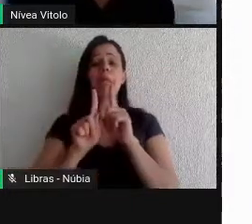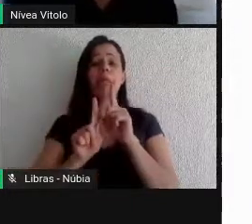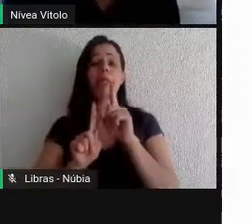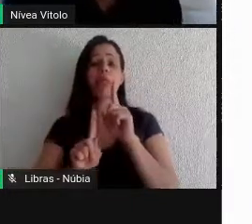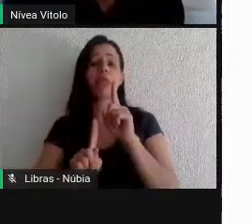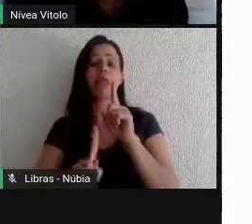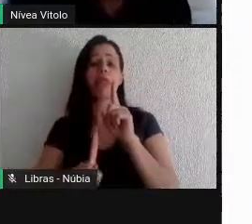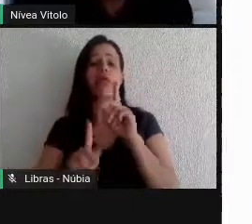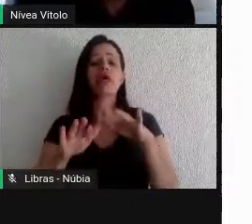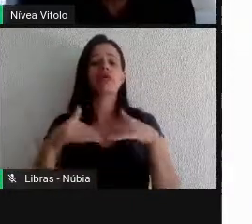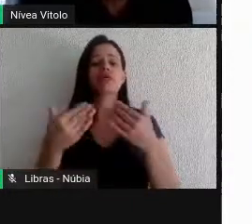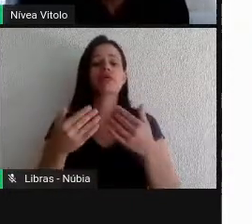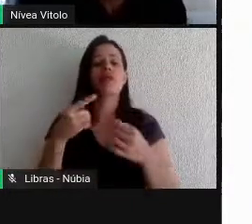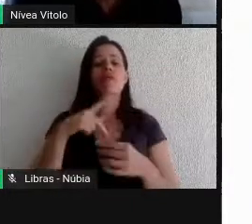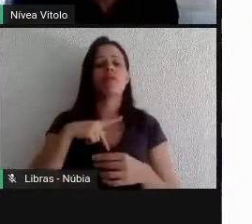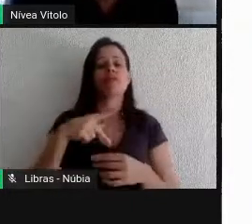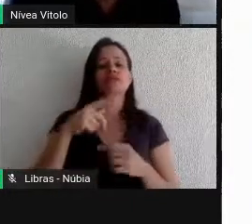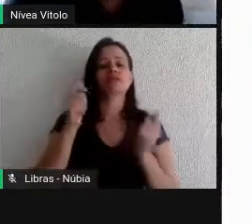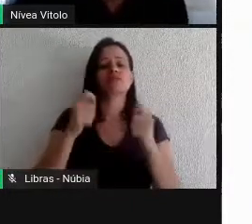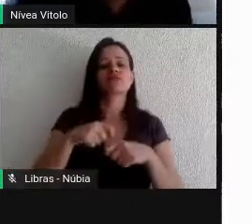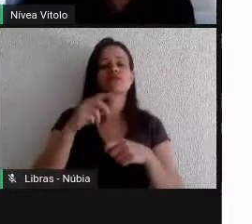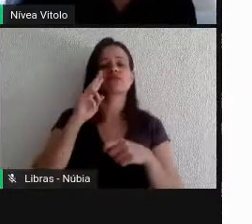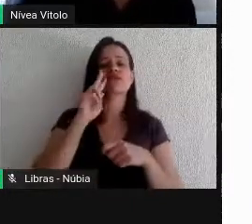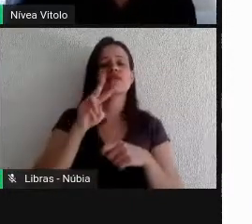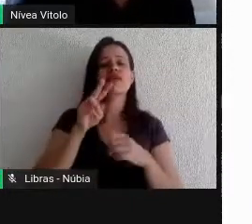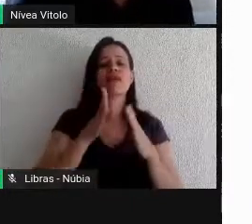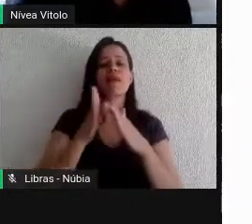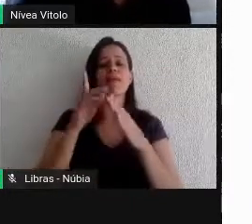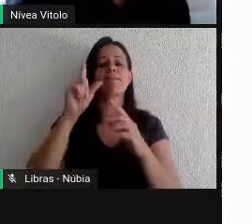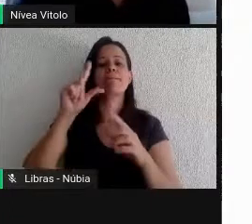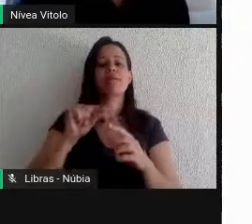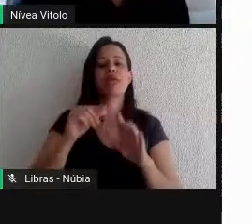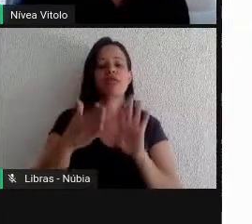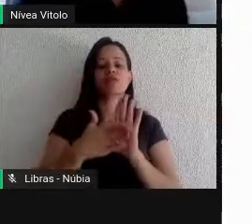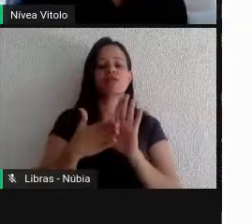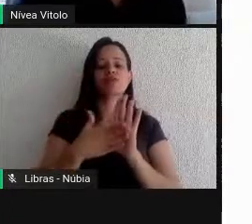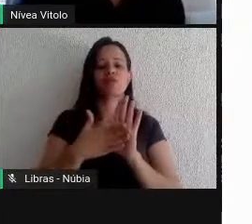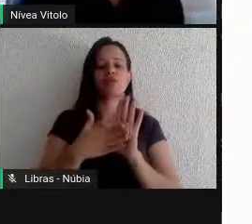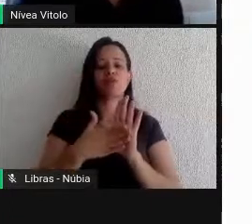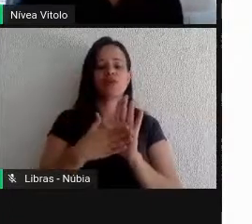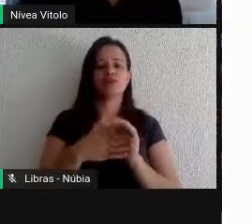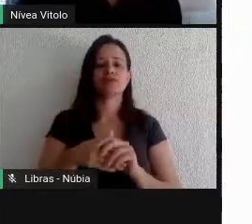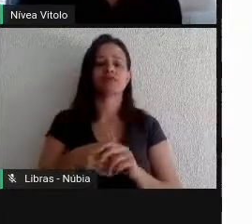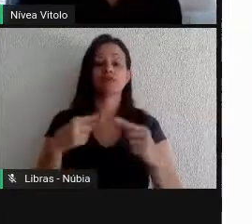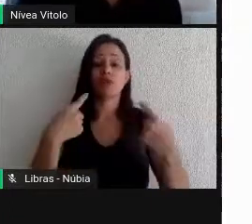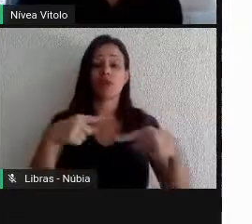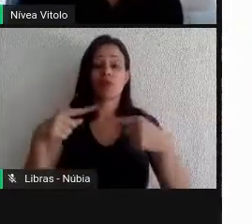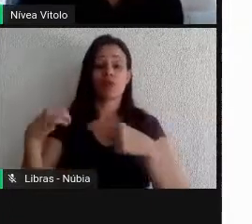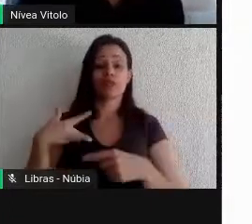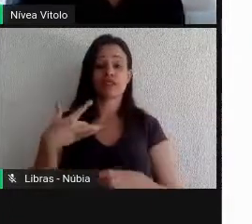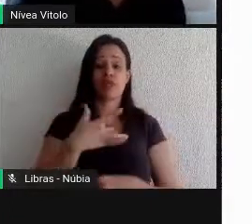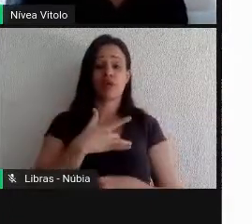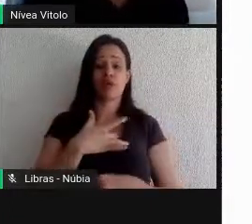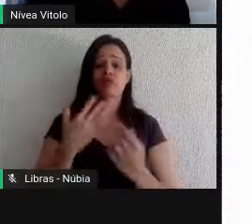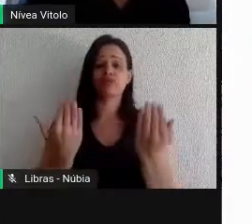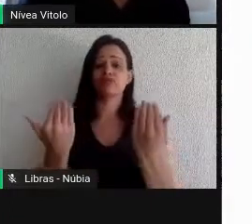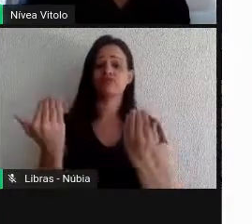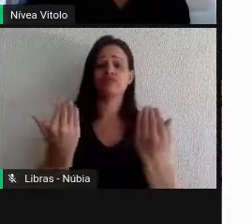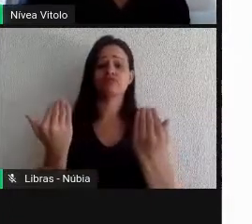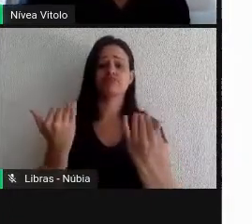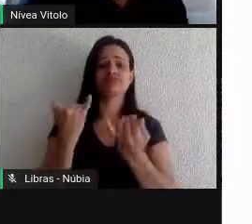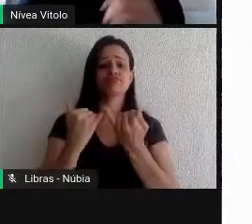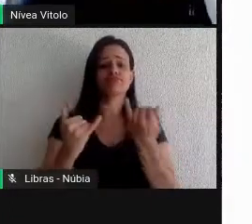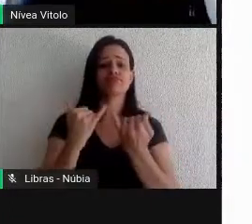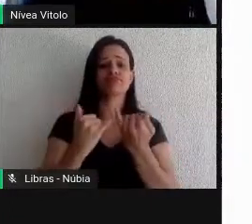essa estratégia também de encaminhar menos propostas. Para as políticas de saúde, o perfil foi bem semelhante, também temos